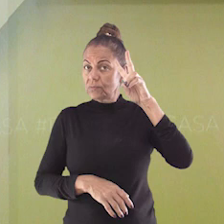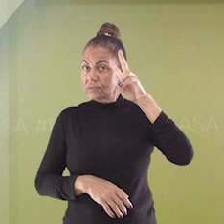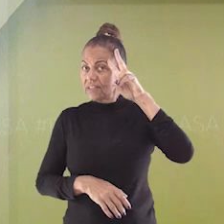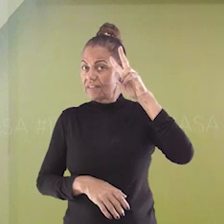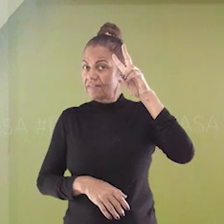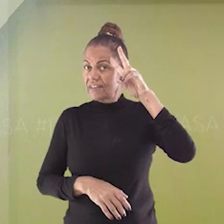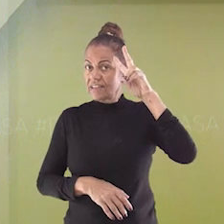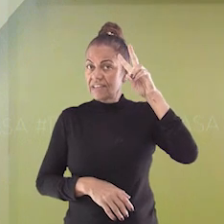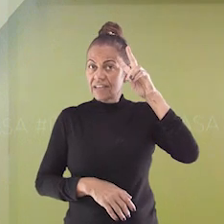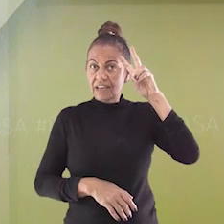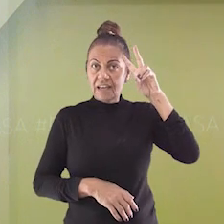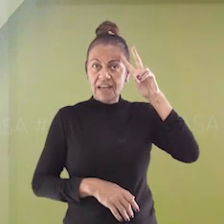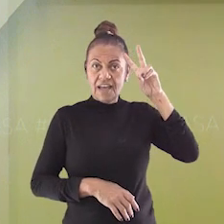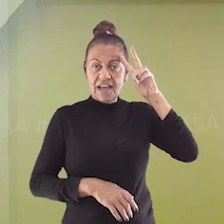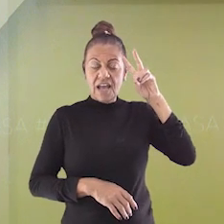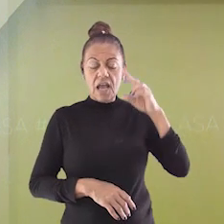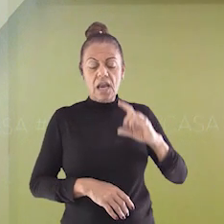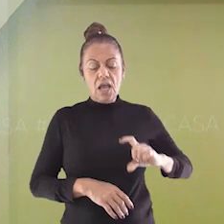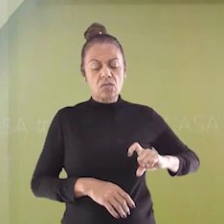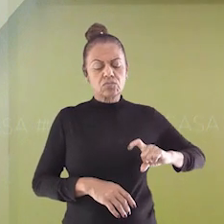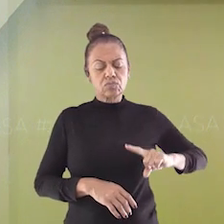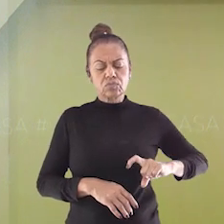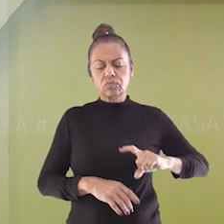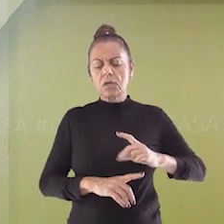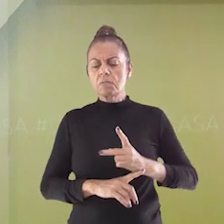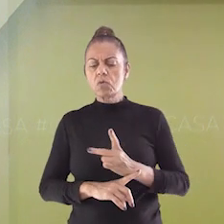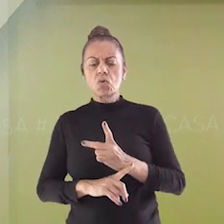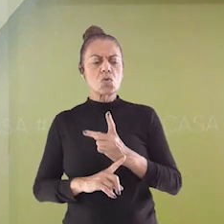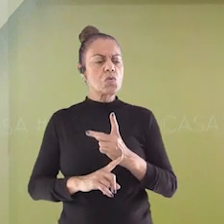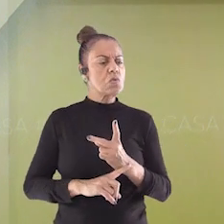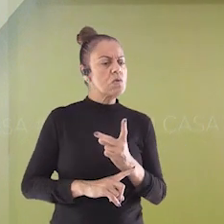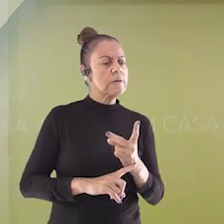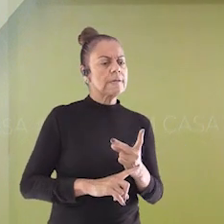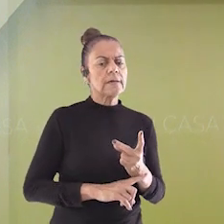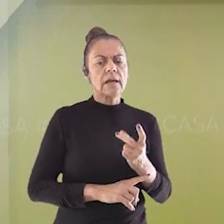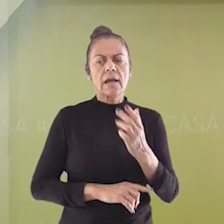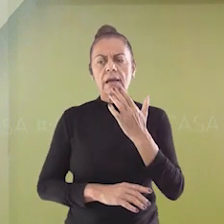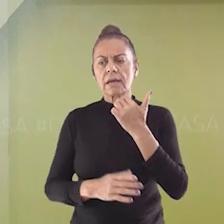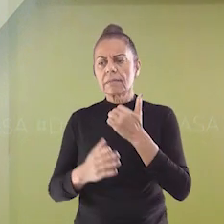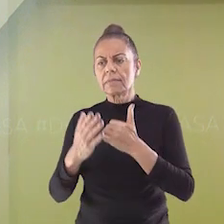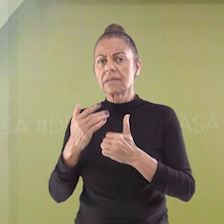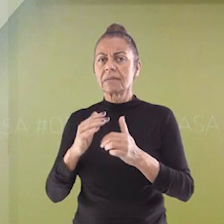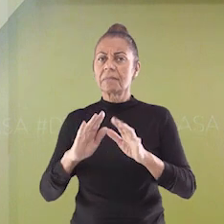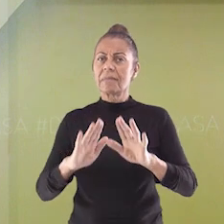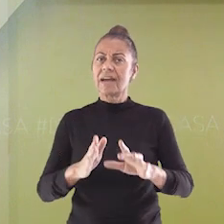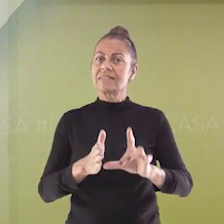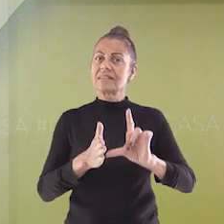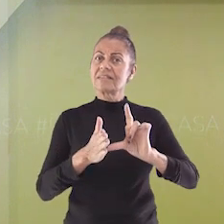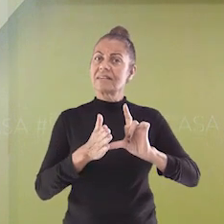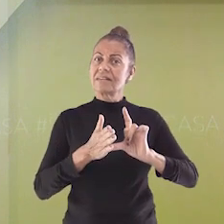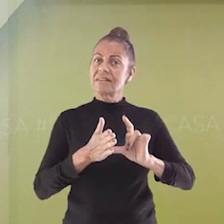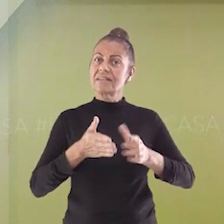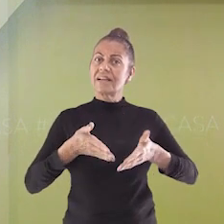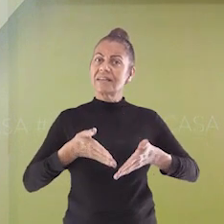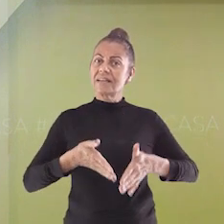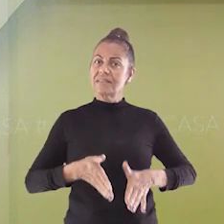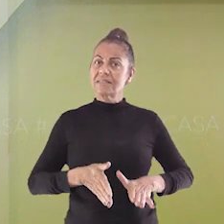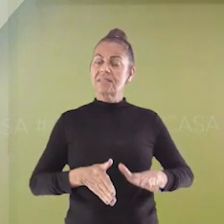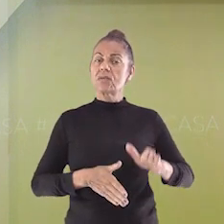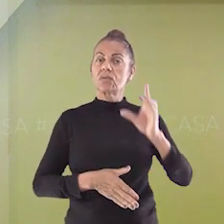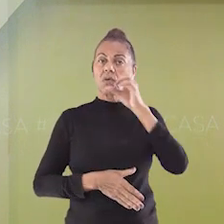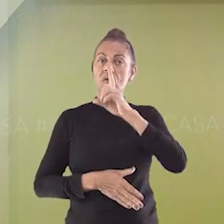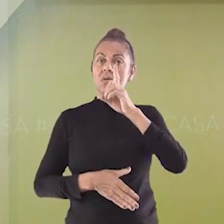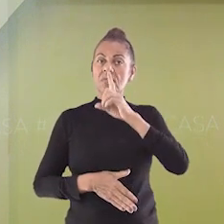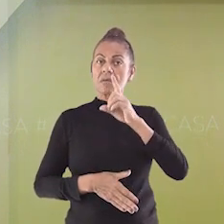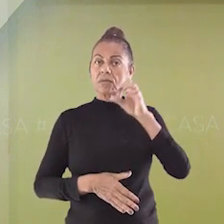Na segunda-feira, a lagarta saiu à procura de comida. Ela nasceu no domingo e na segunda já foi procurar